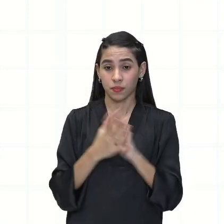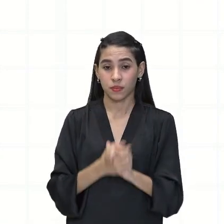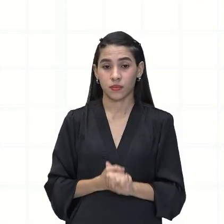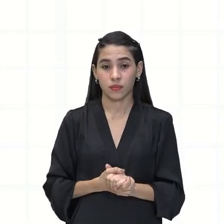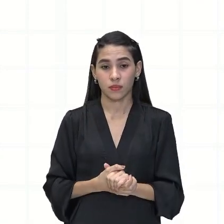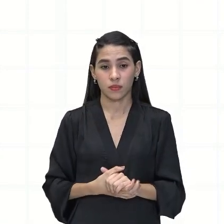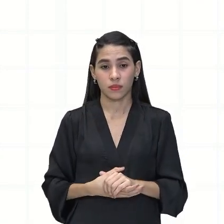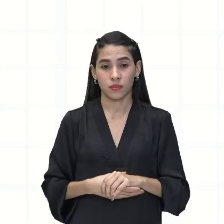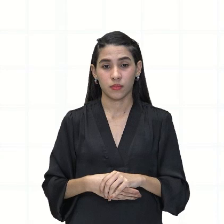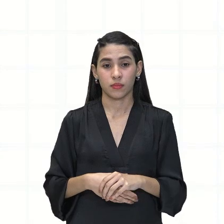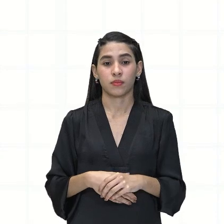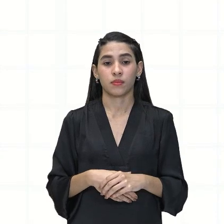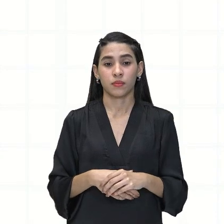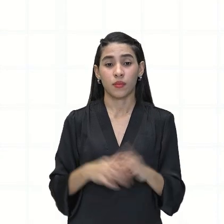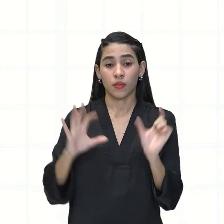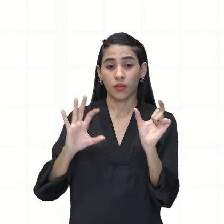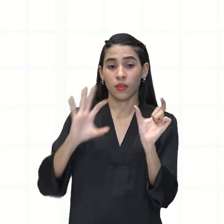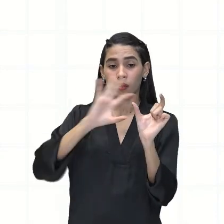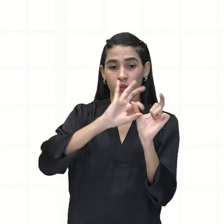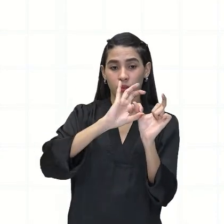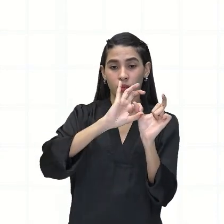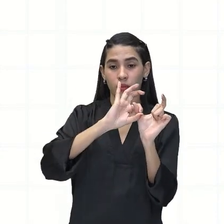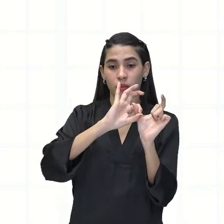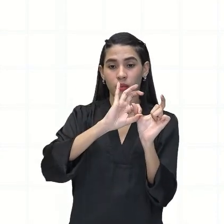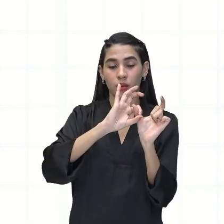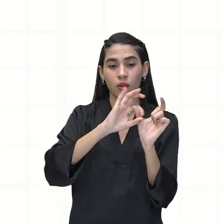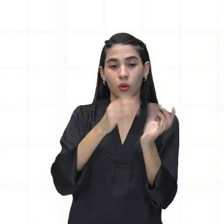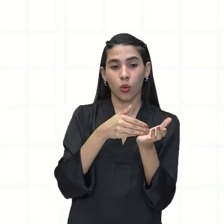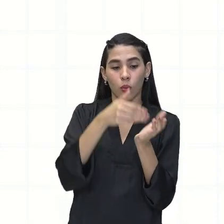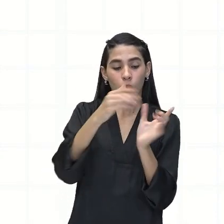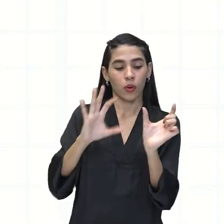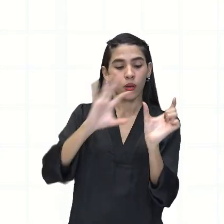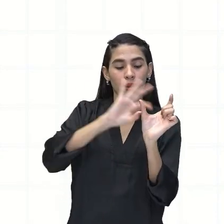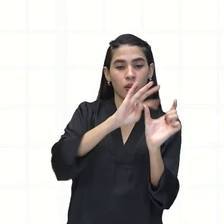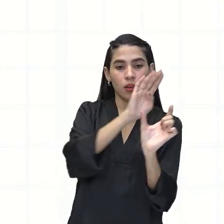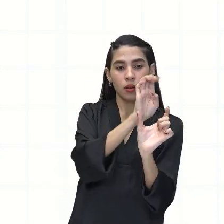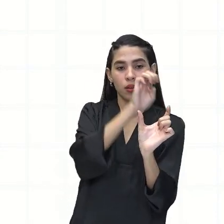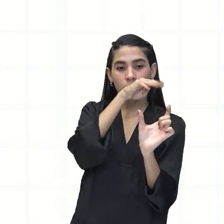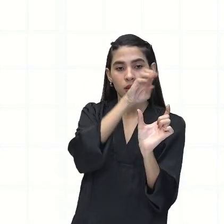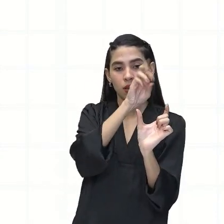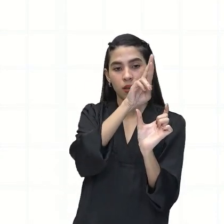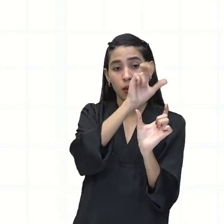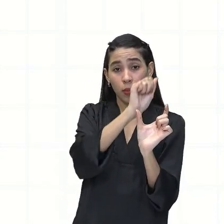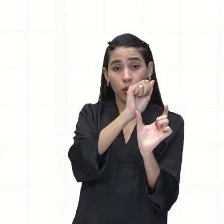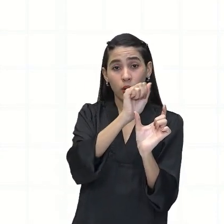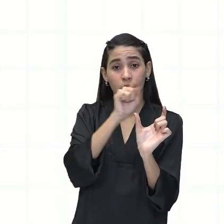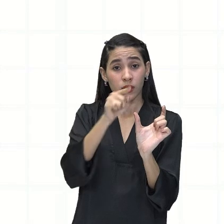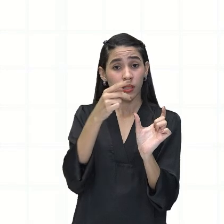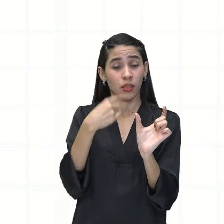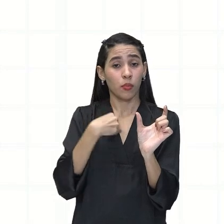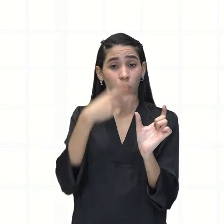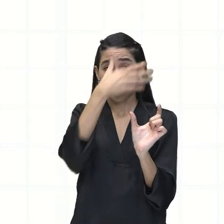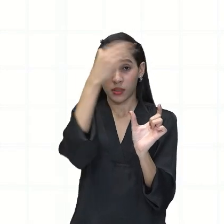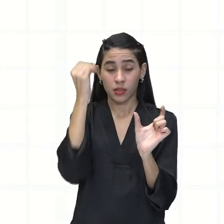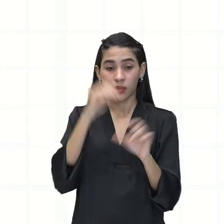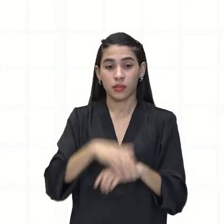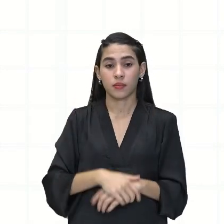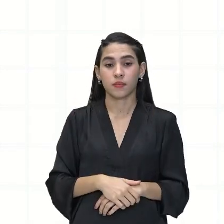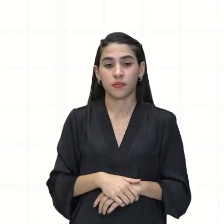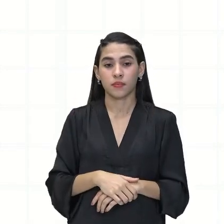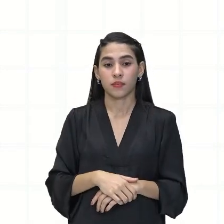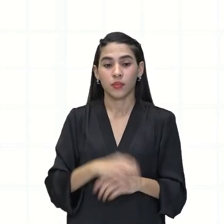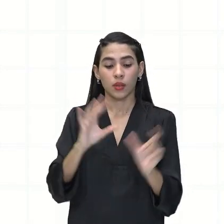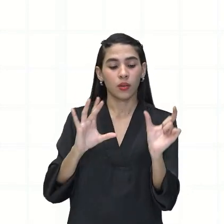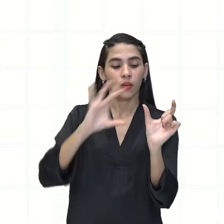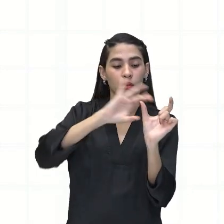tá? Conjunção. Começou com uma conjunção. Conjunção, coloca na cabeça de vocês. Tem